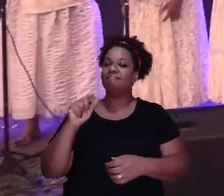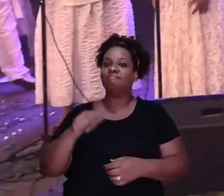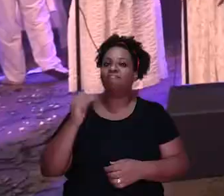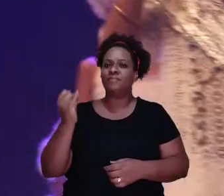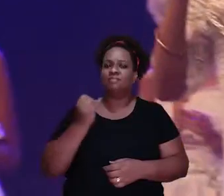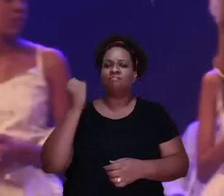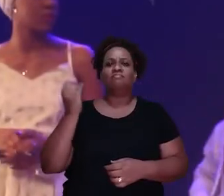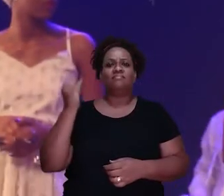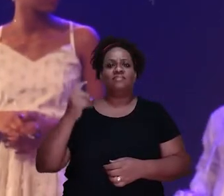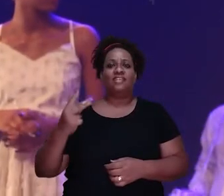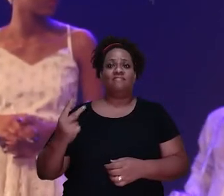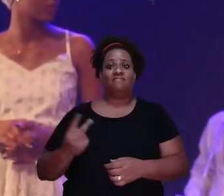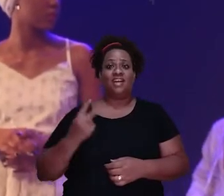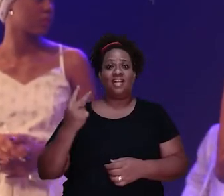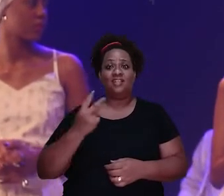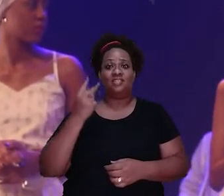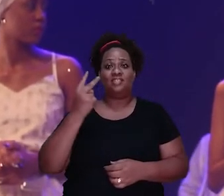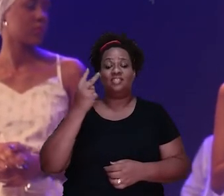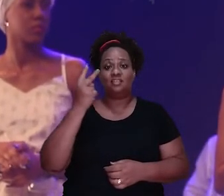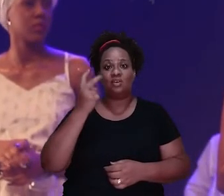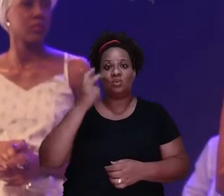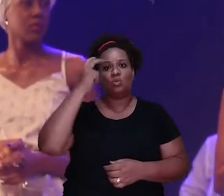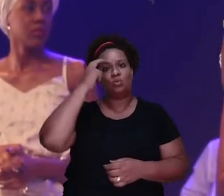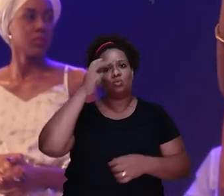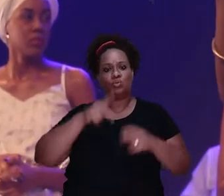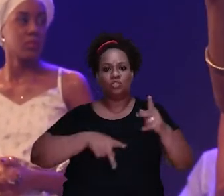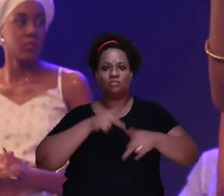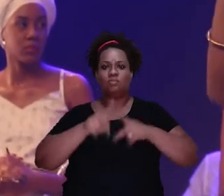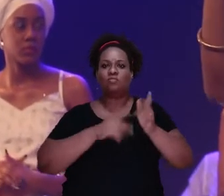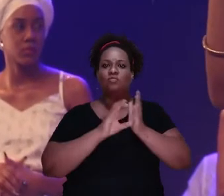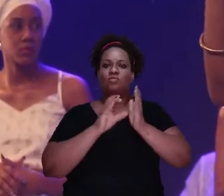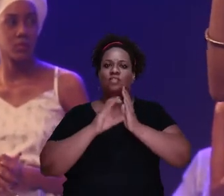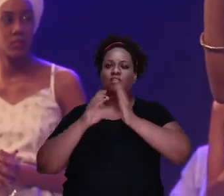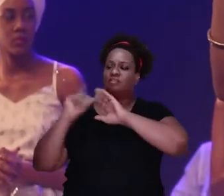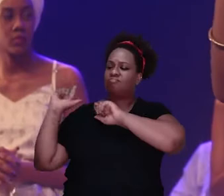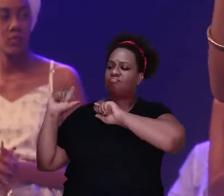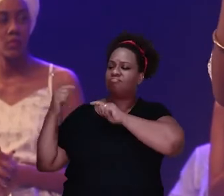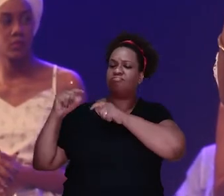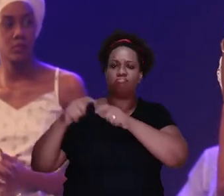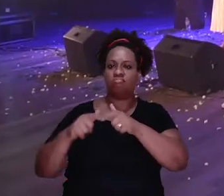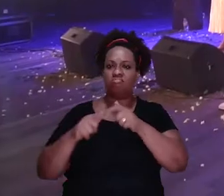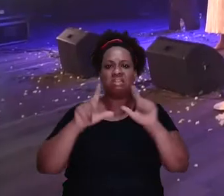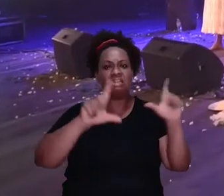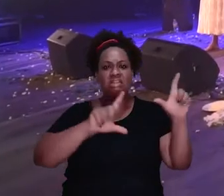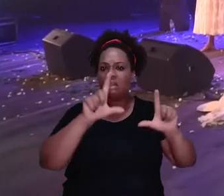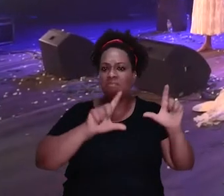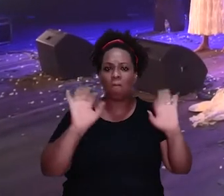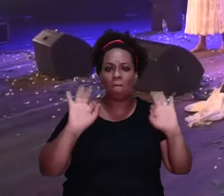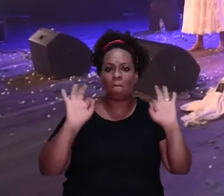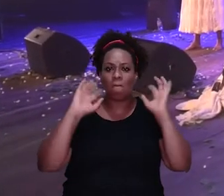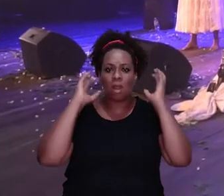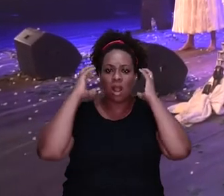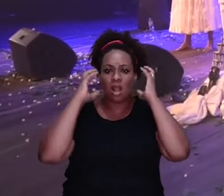a gente ter a valorização da cultura dos povos e comunidades tradicionais a